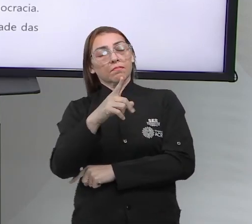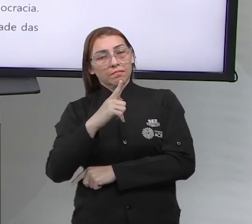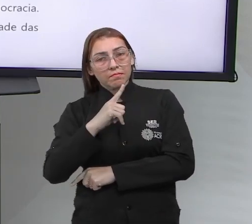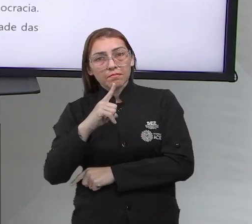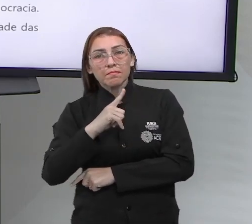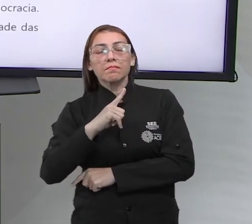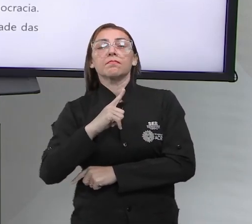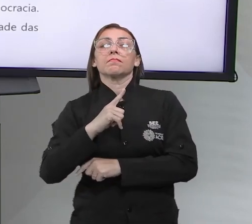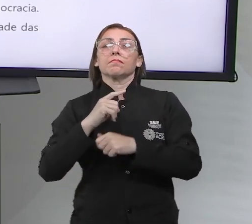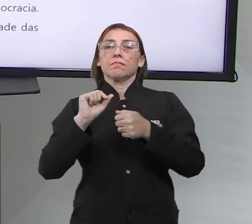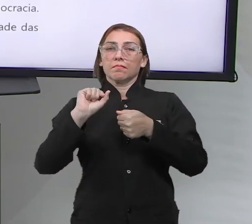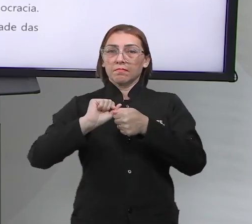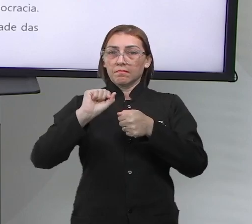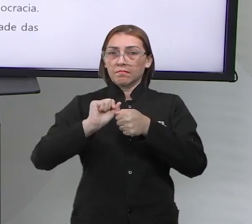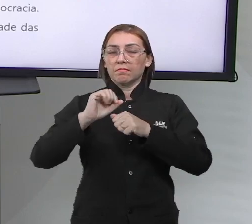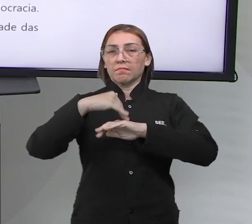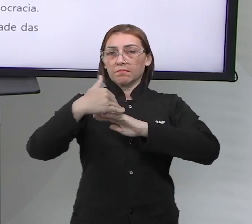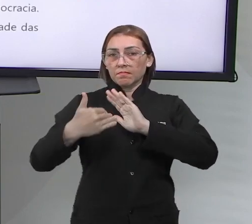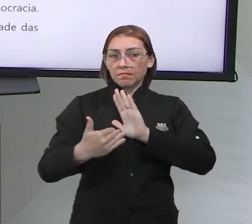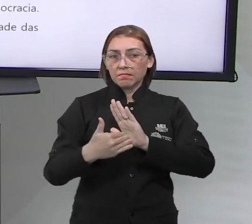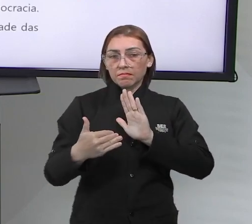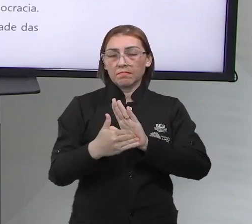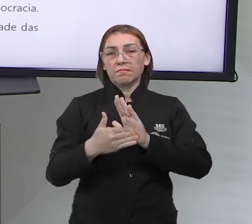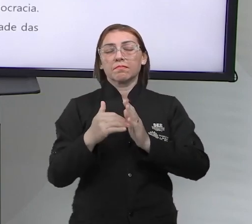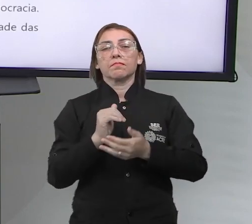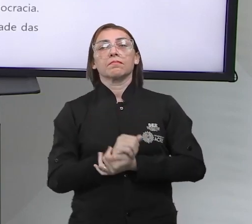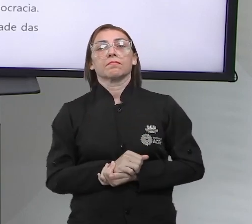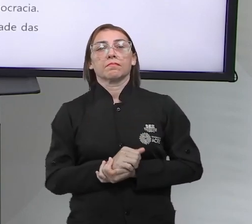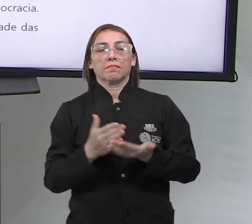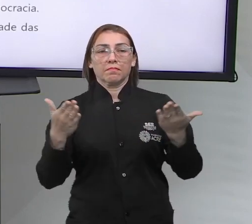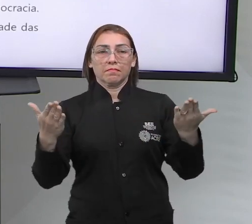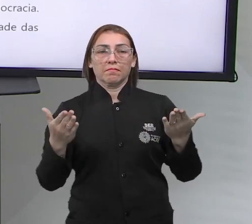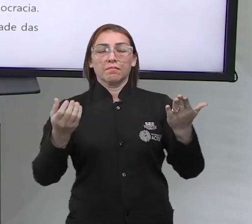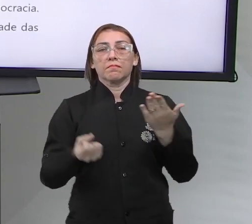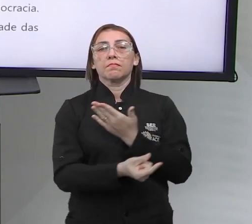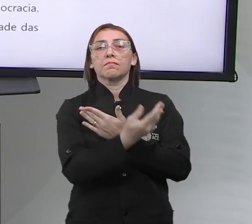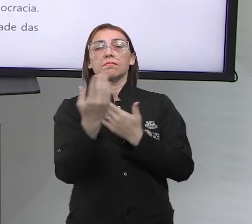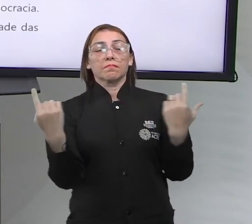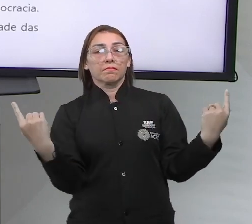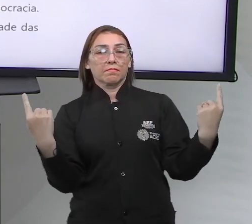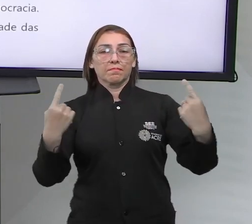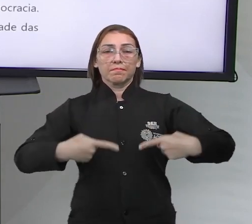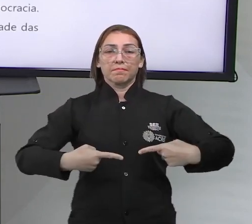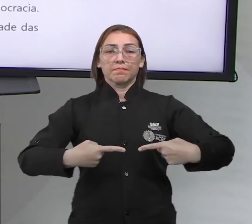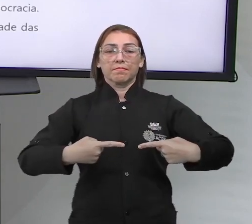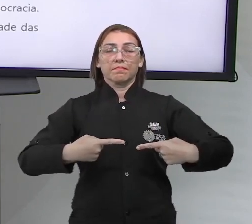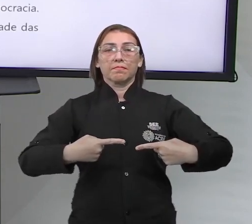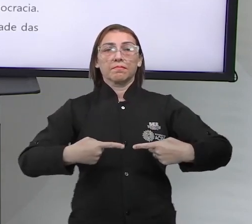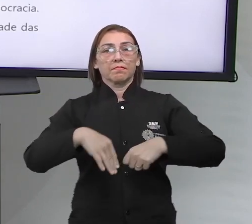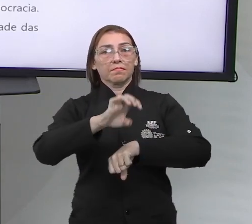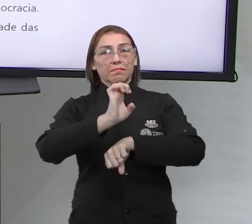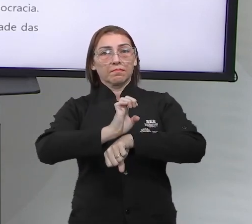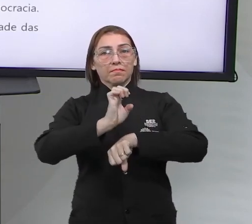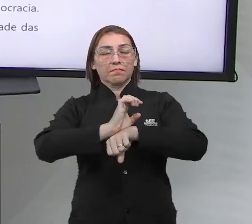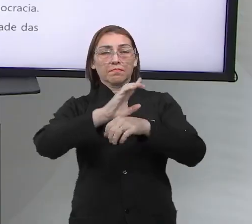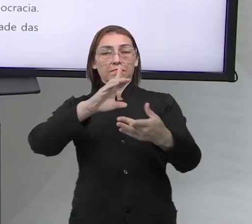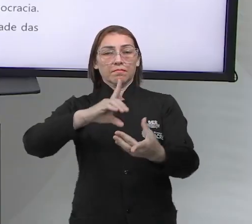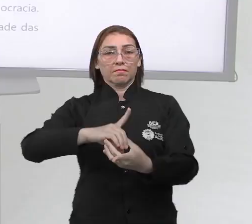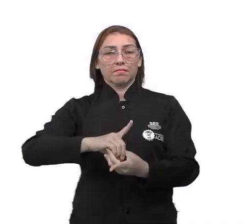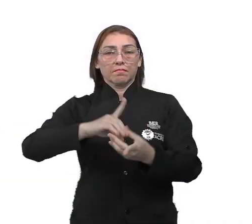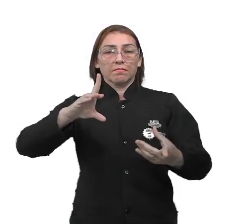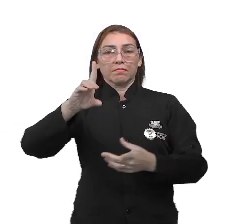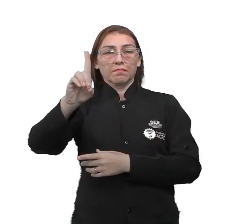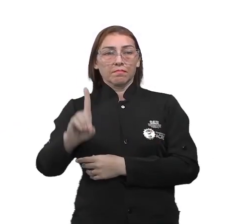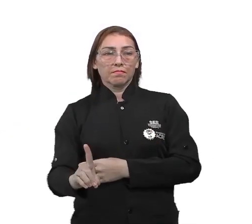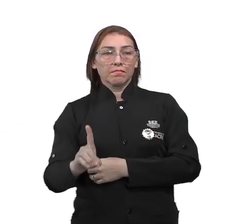devem ser cumpridos por todos. Vamos observar agora quais são os desafios do Estado Democrático de